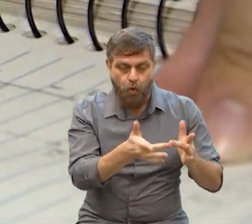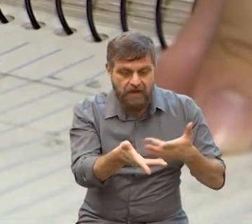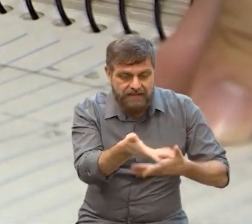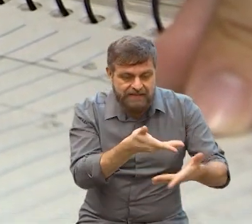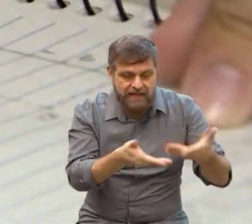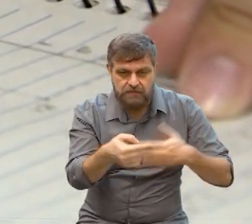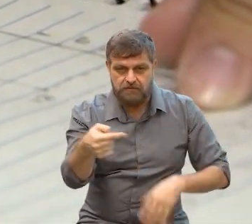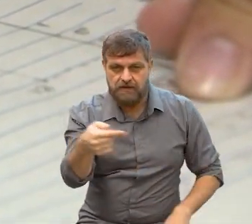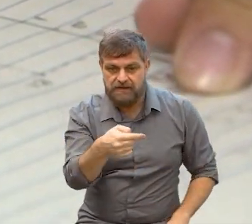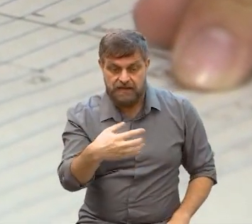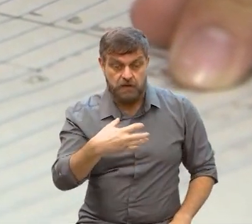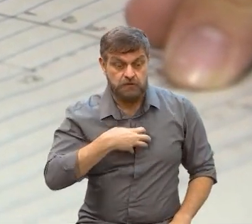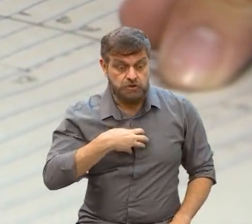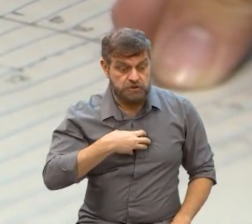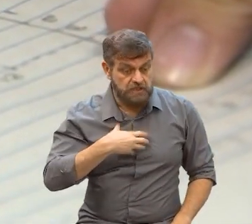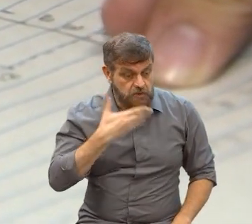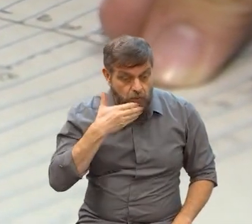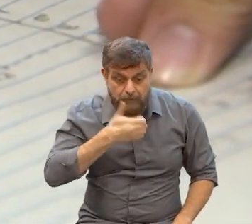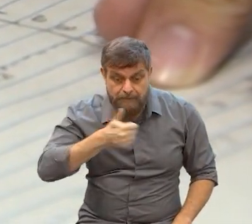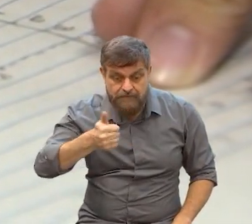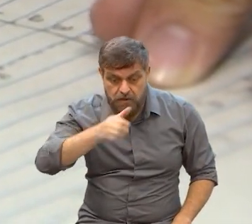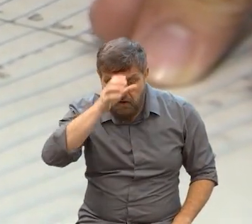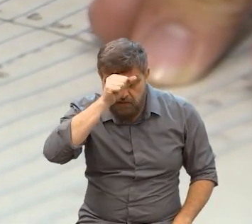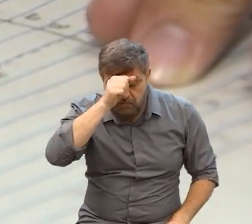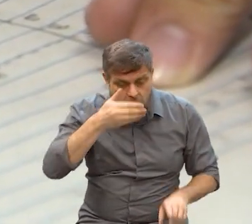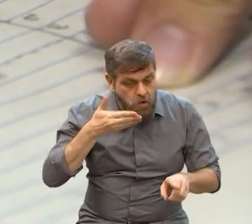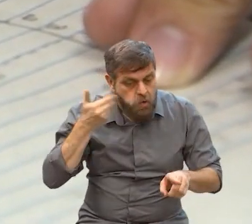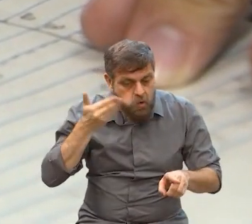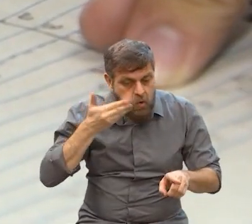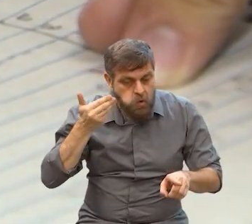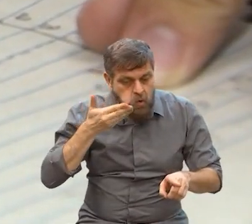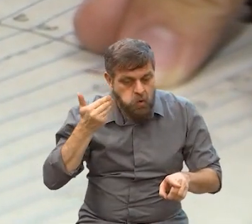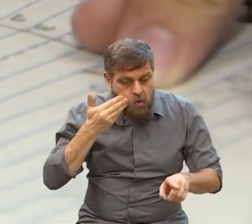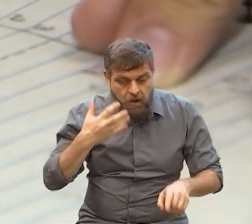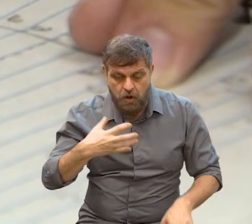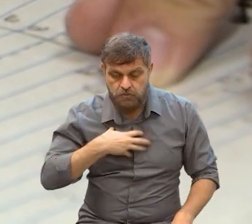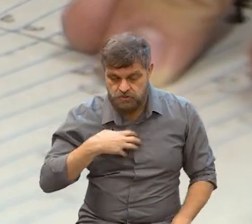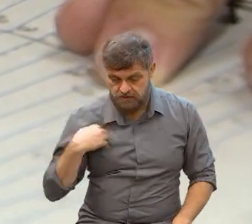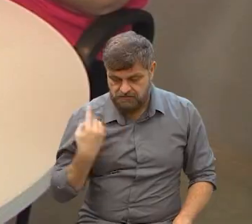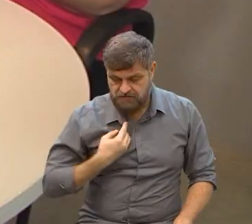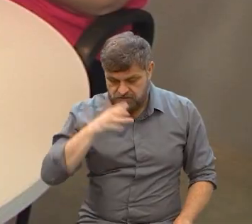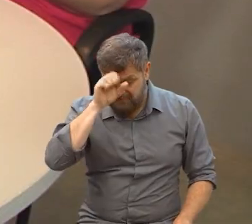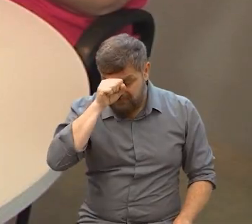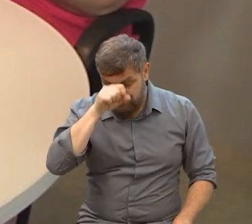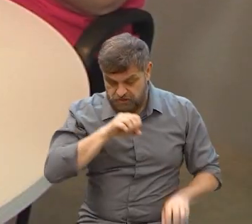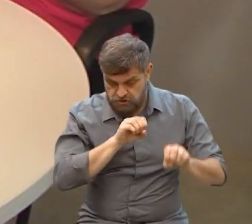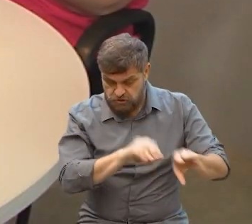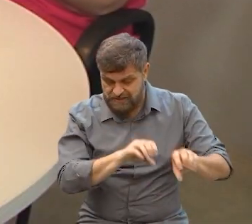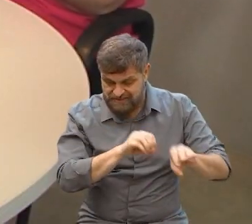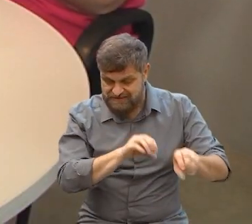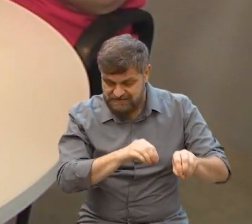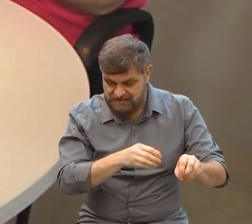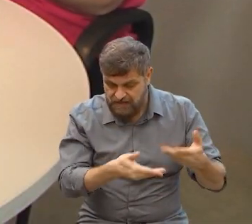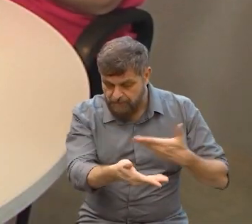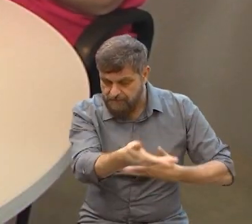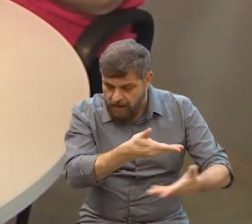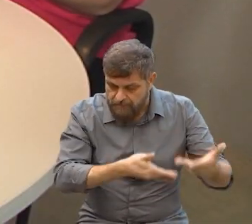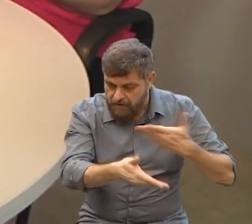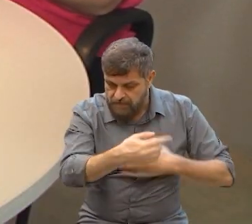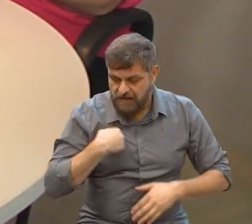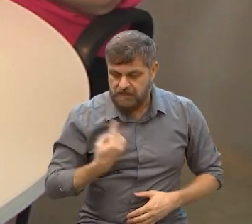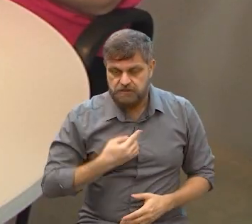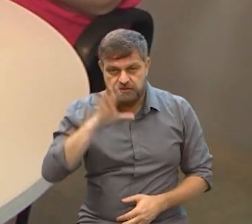a maior forma de aprendizagem. Que a melhor maneira da gente aprender é ensiná-lo, né? Ensinar isso. Para o